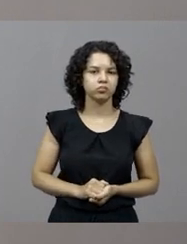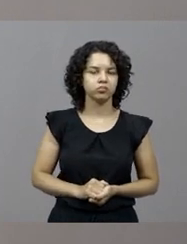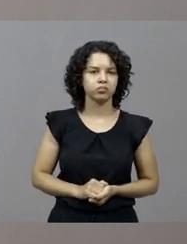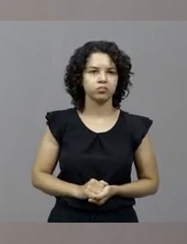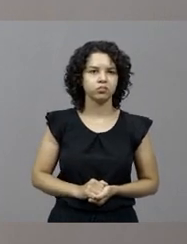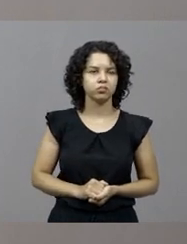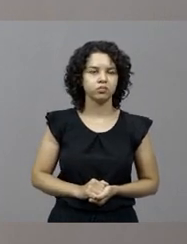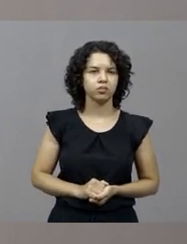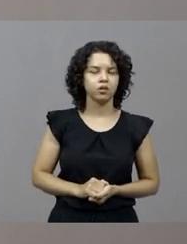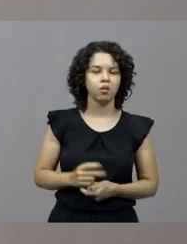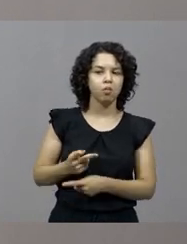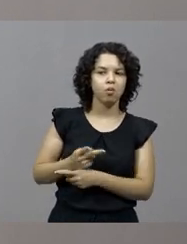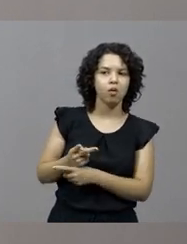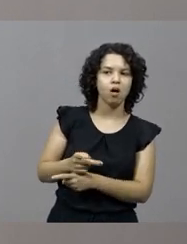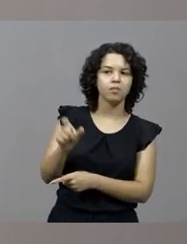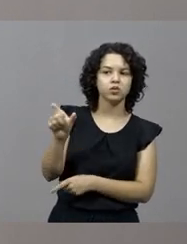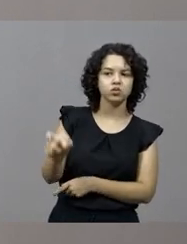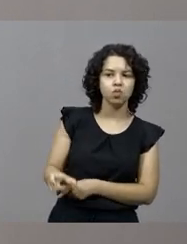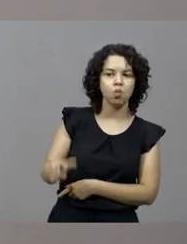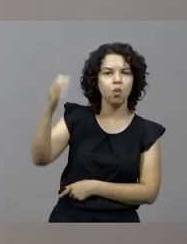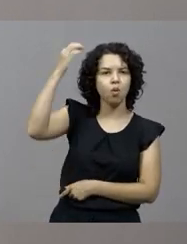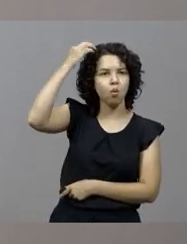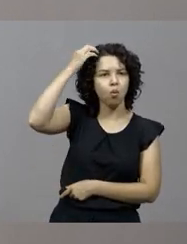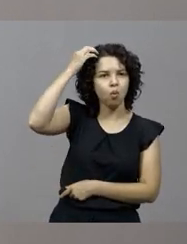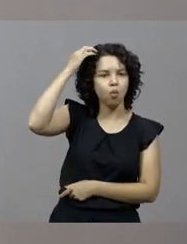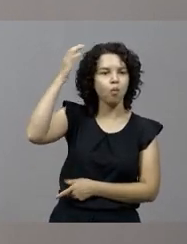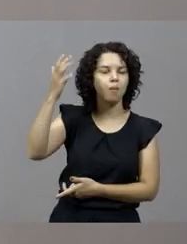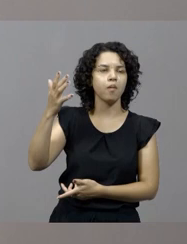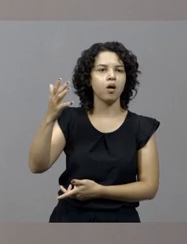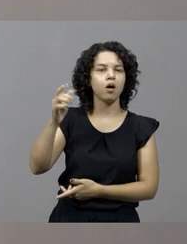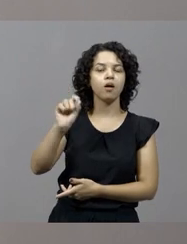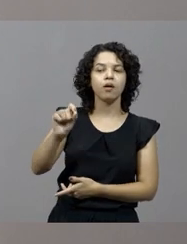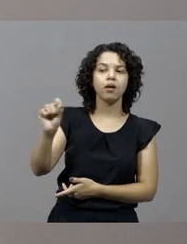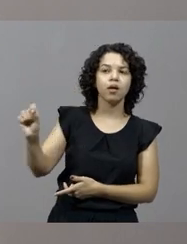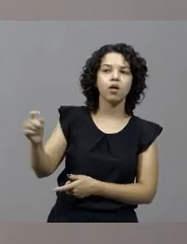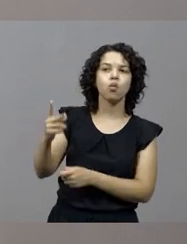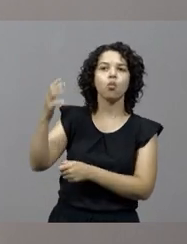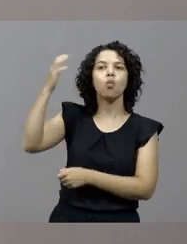Procurar culpados, procurar de quem é a culpa,